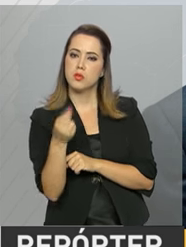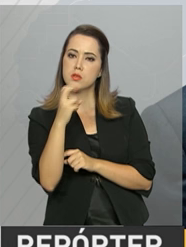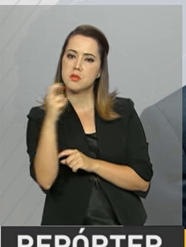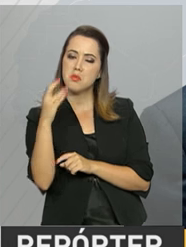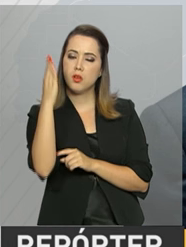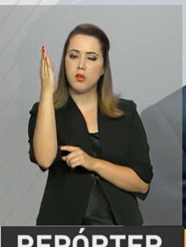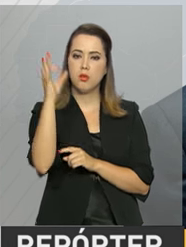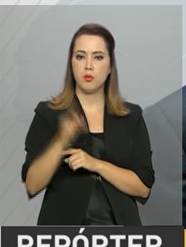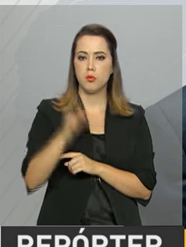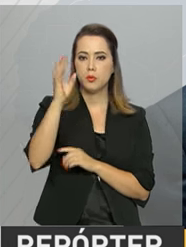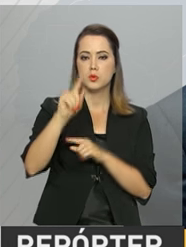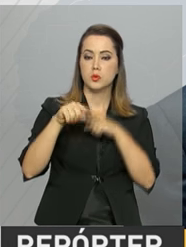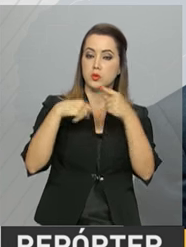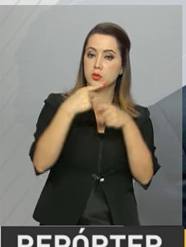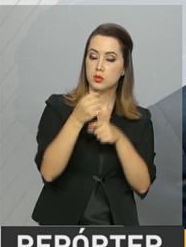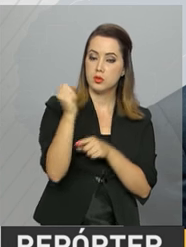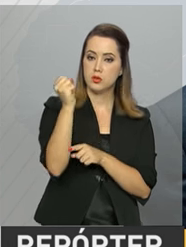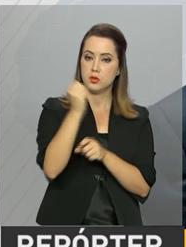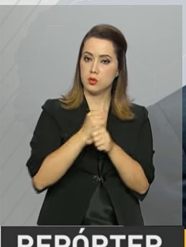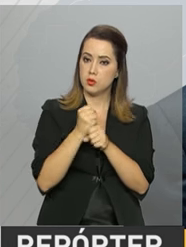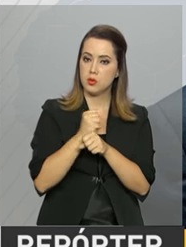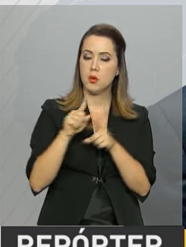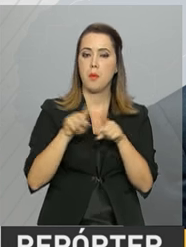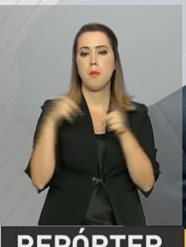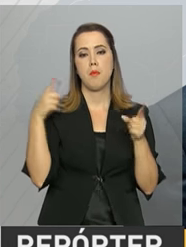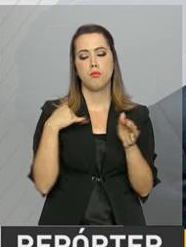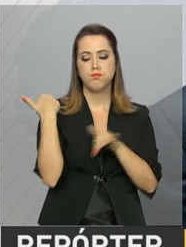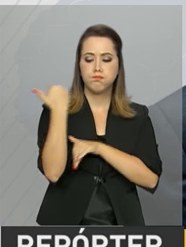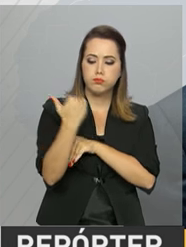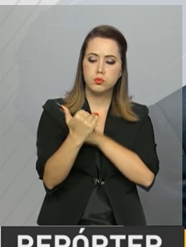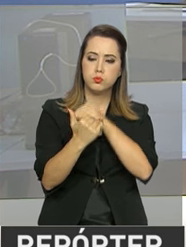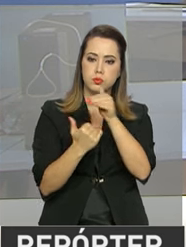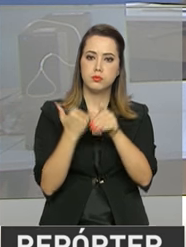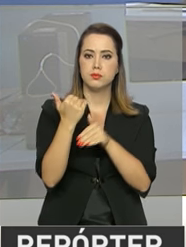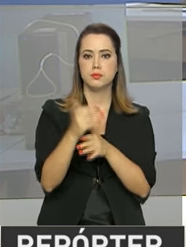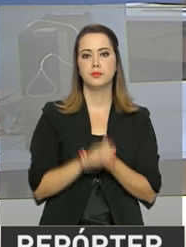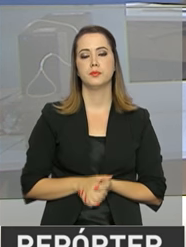2,5% em 2018, mas uma tendência de crescimento.